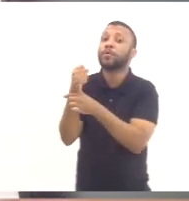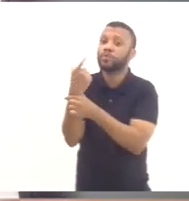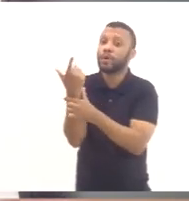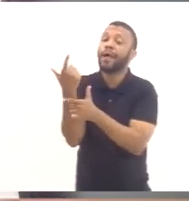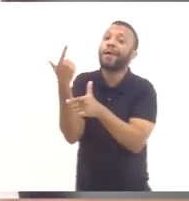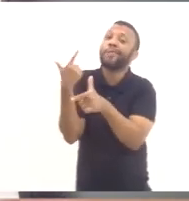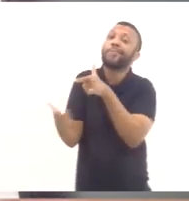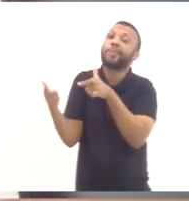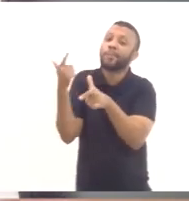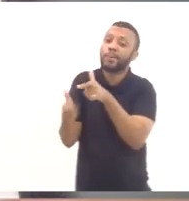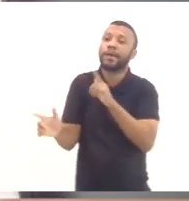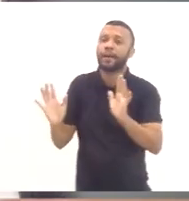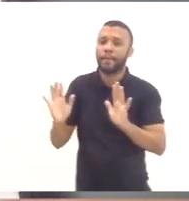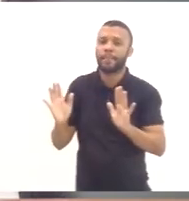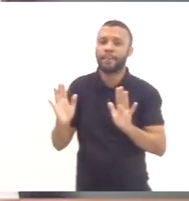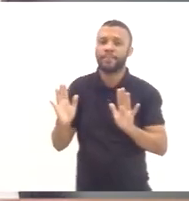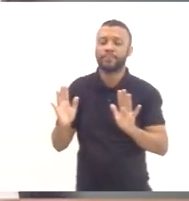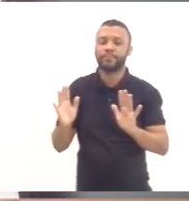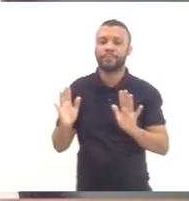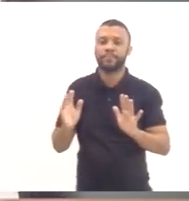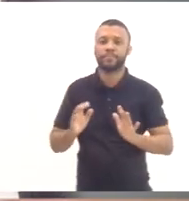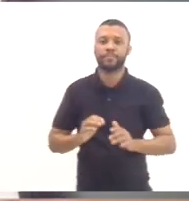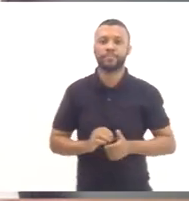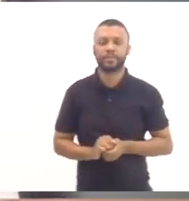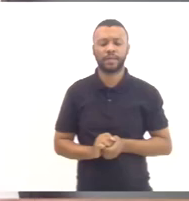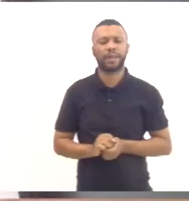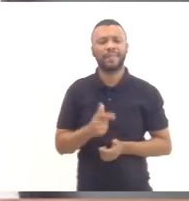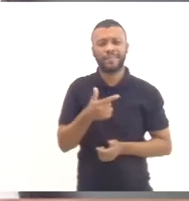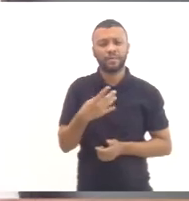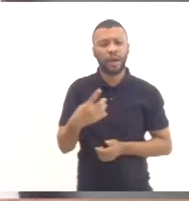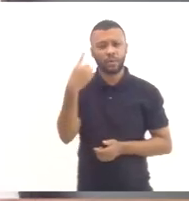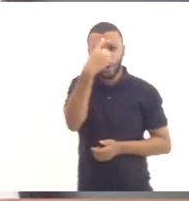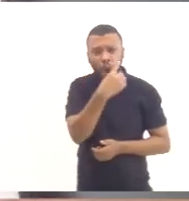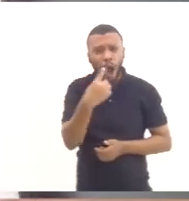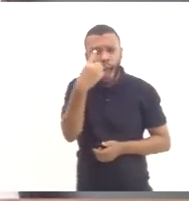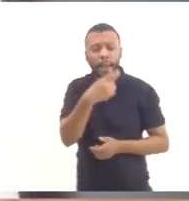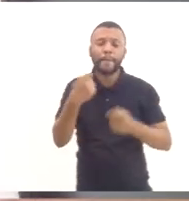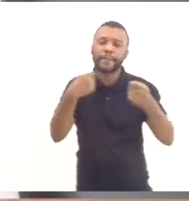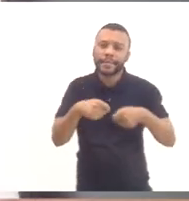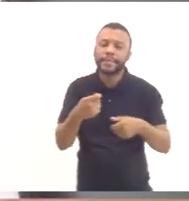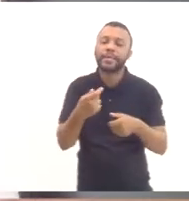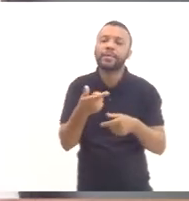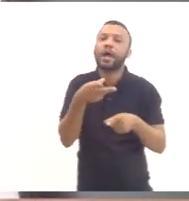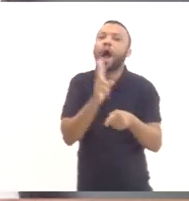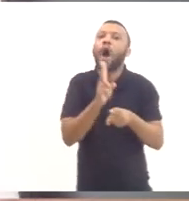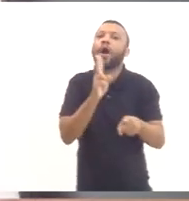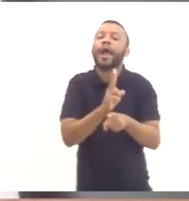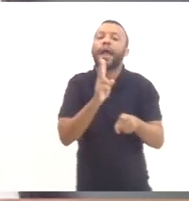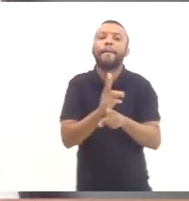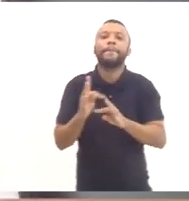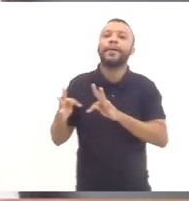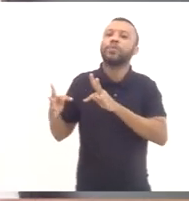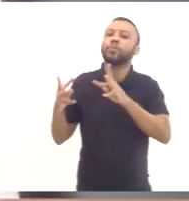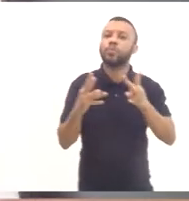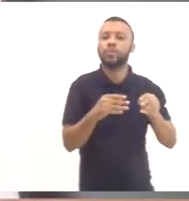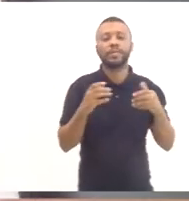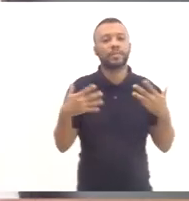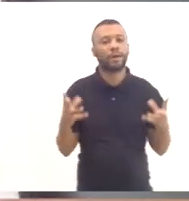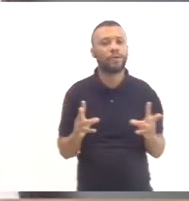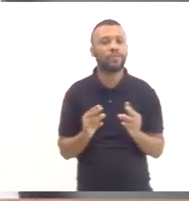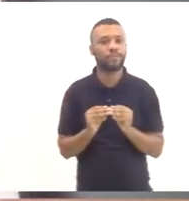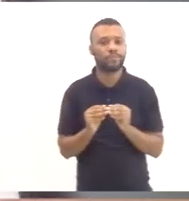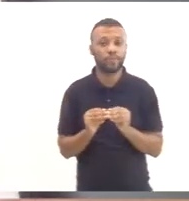do meu filho então ele é Totalmente Dependente né 24 horas ele precisa de ao e para tudo então é